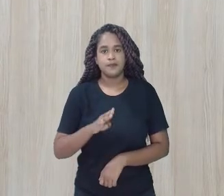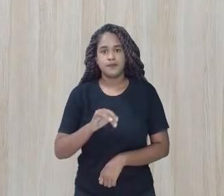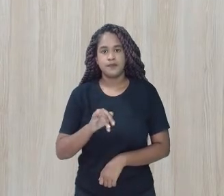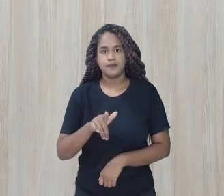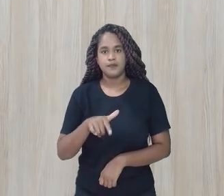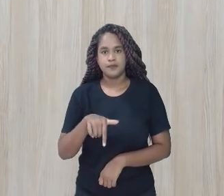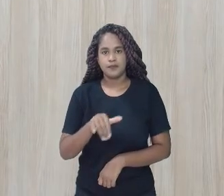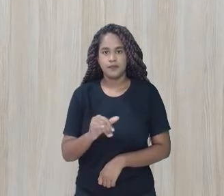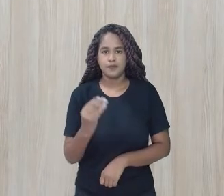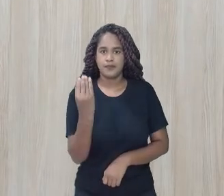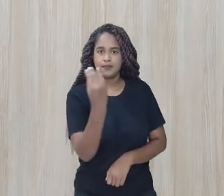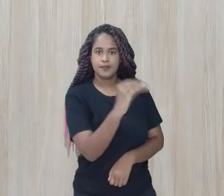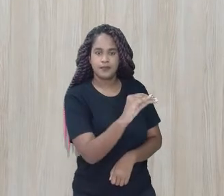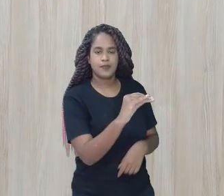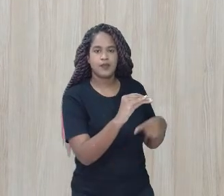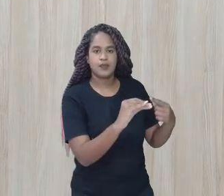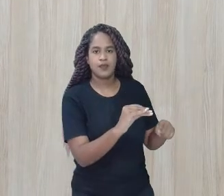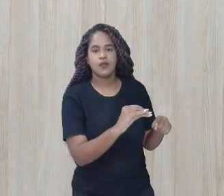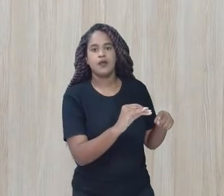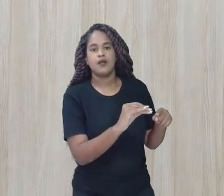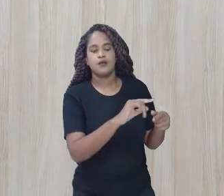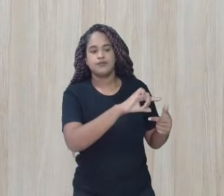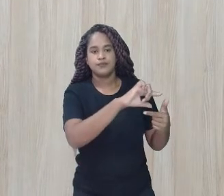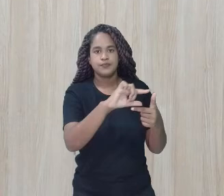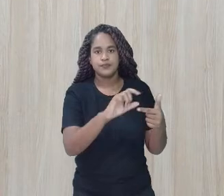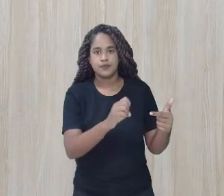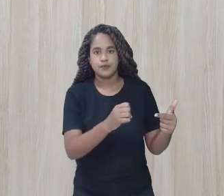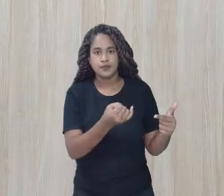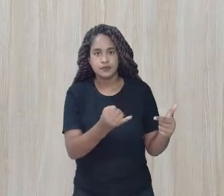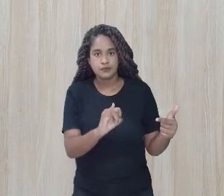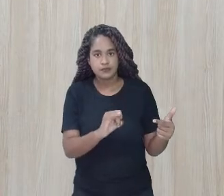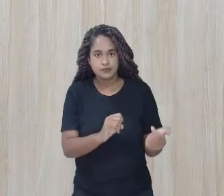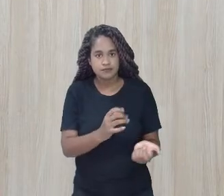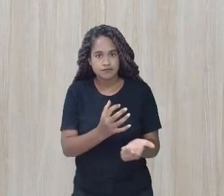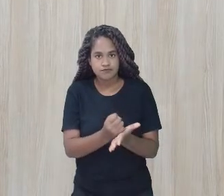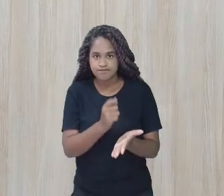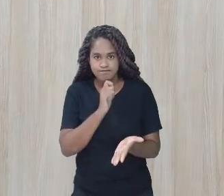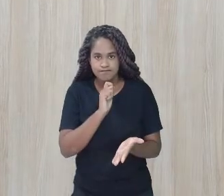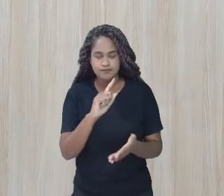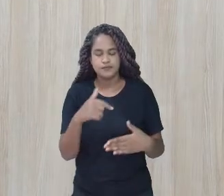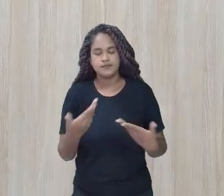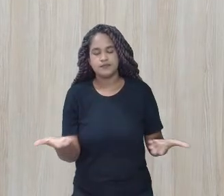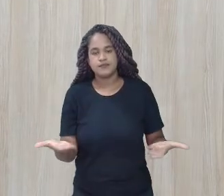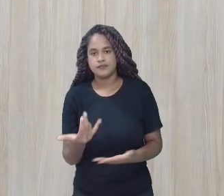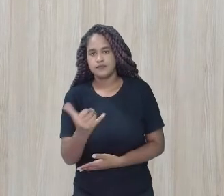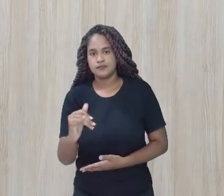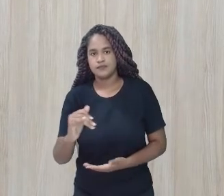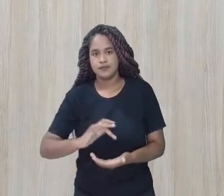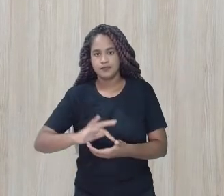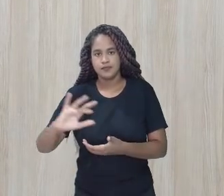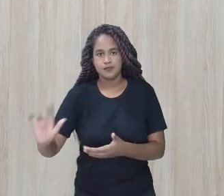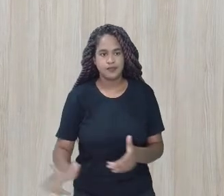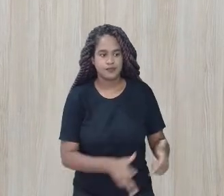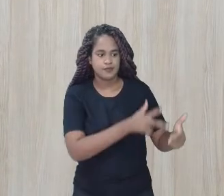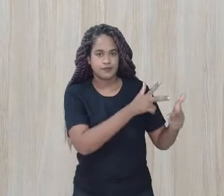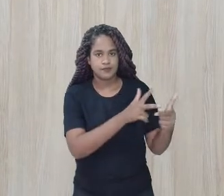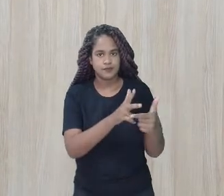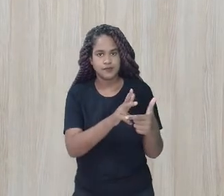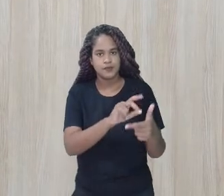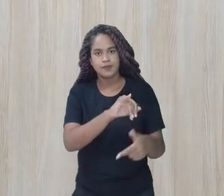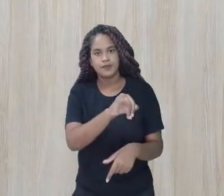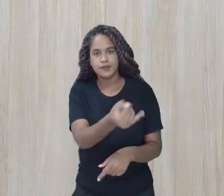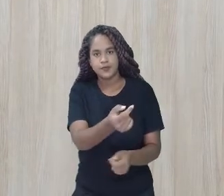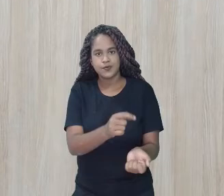o QR Code. Caso vocês ainda não tenham baixado o aplicativo, aponta a câmera do seu celular para a tela e faz o